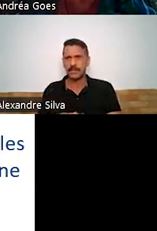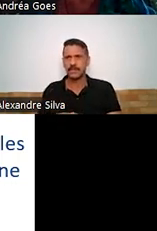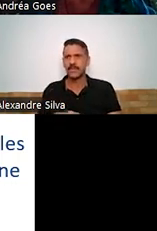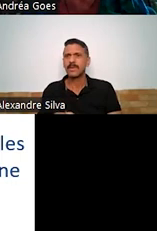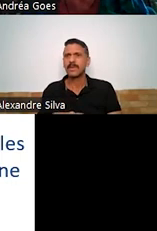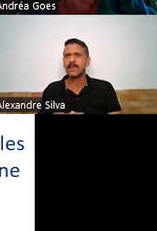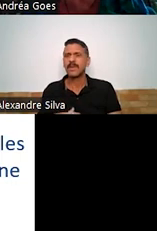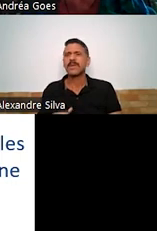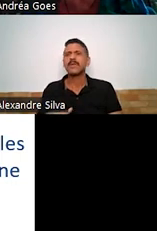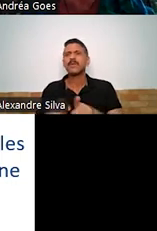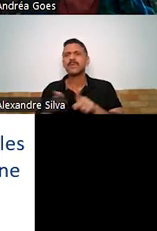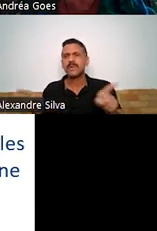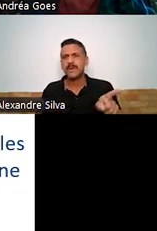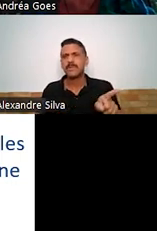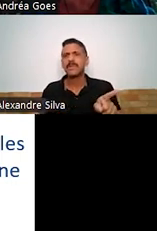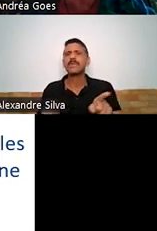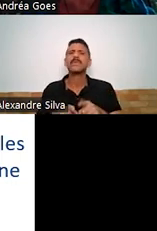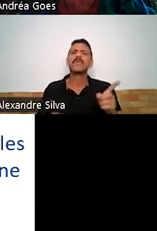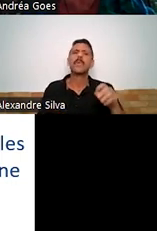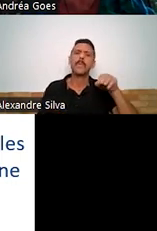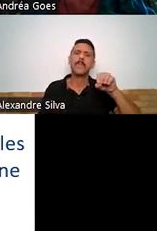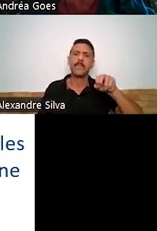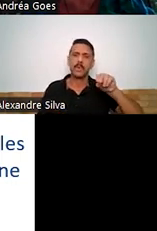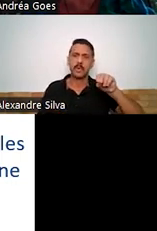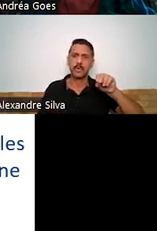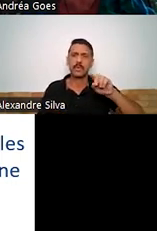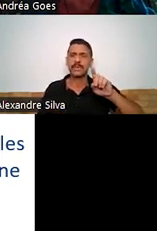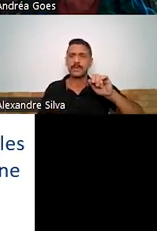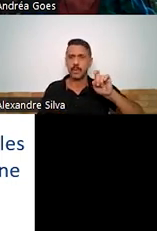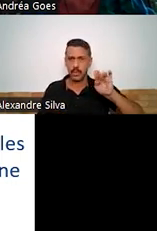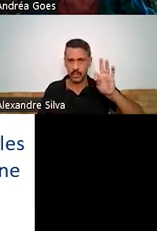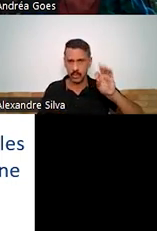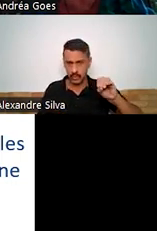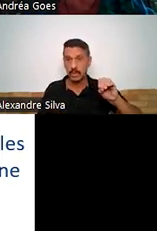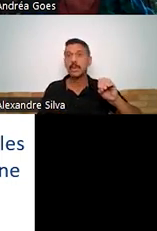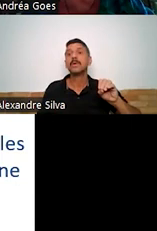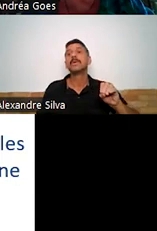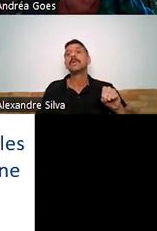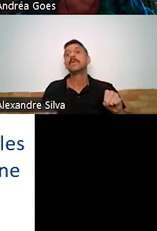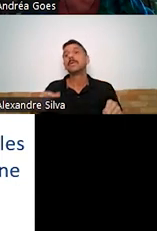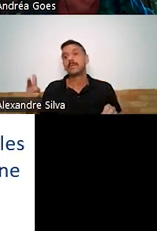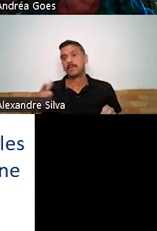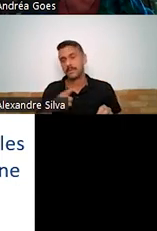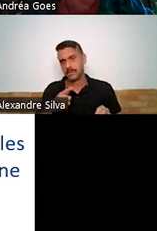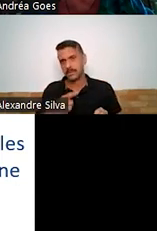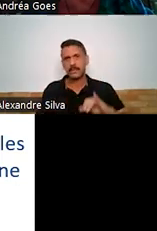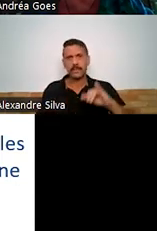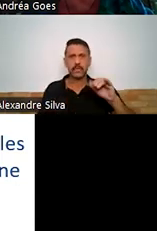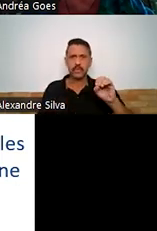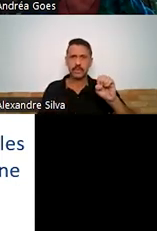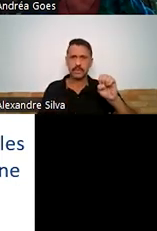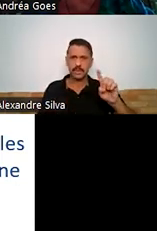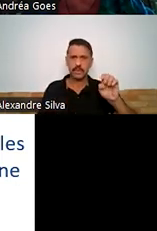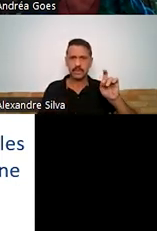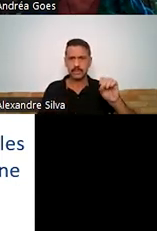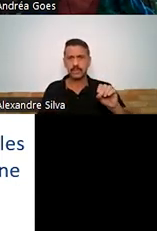gêmeos dizigóticos, os gêmeos monozigóticos, quer dizer, está aqui na geração 4, os gêmeos monozigóticos, que é o José Arcádio com